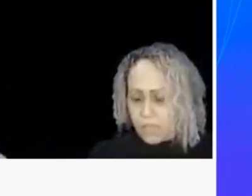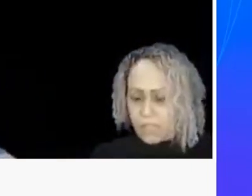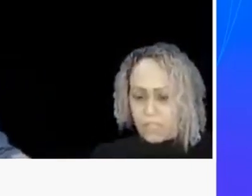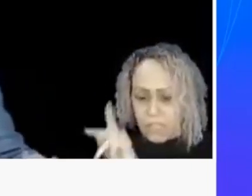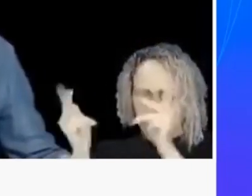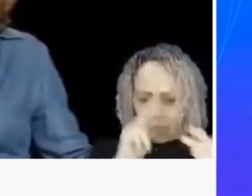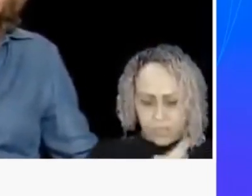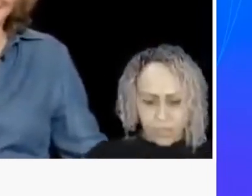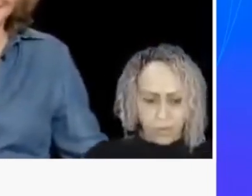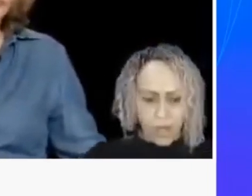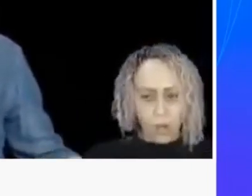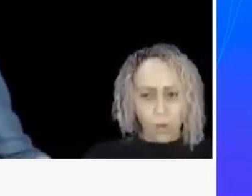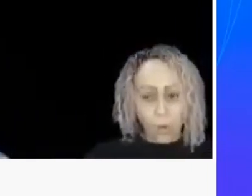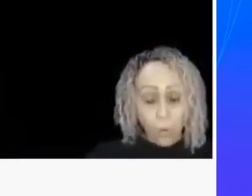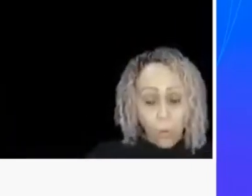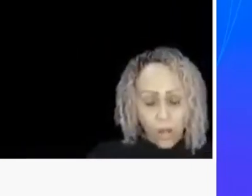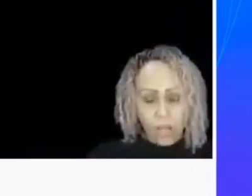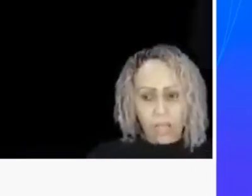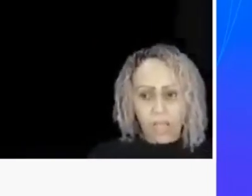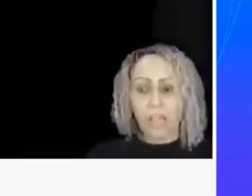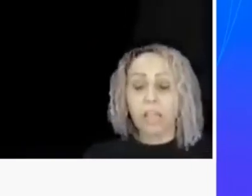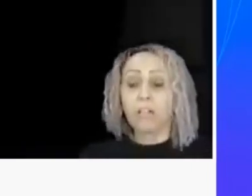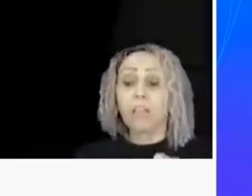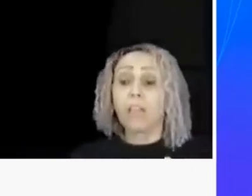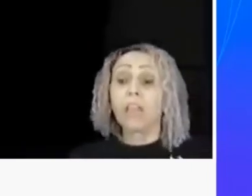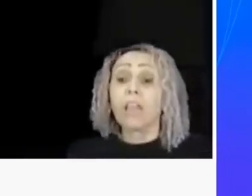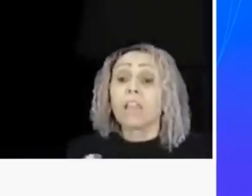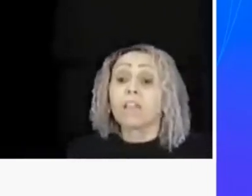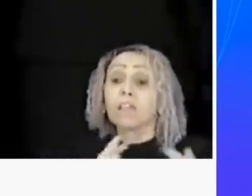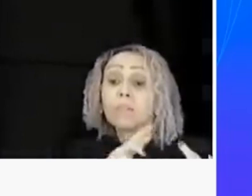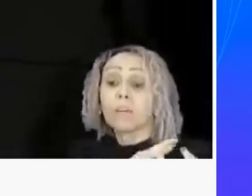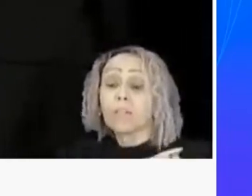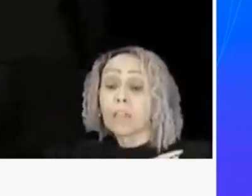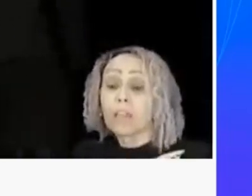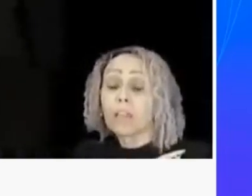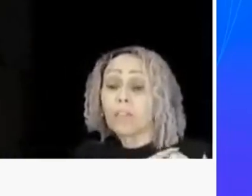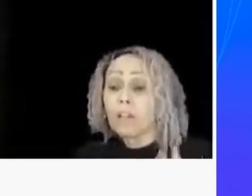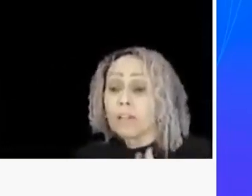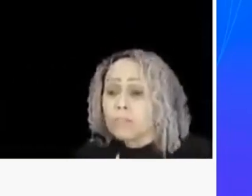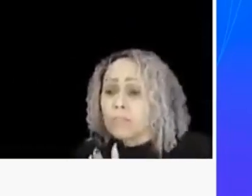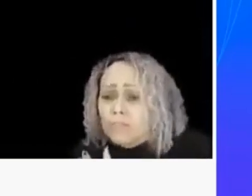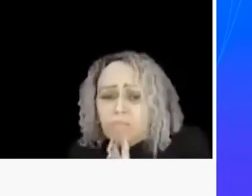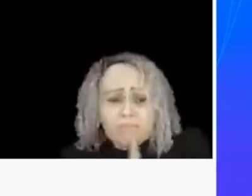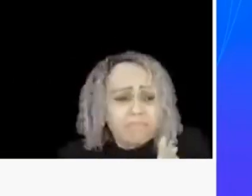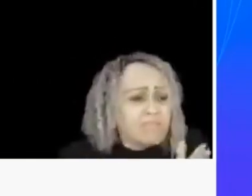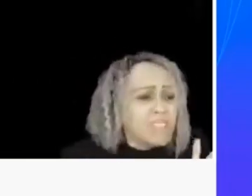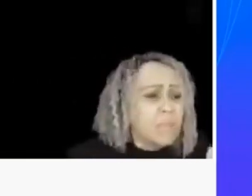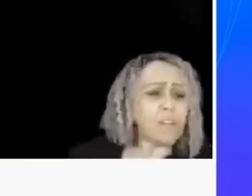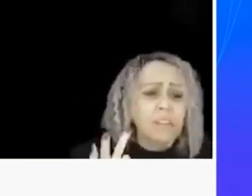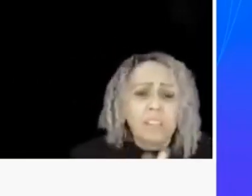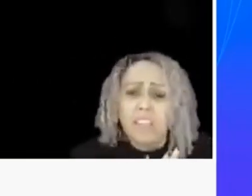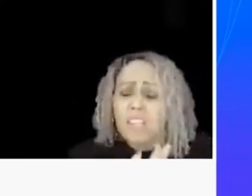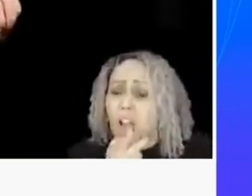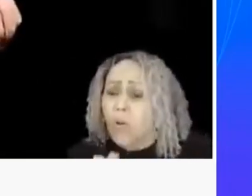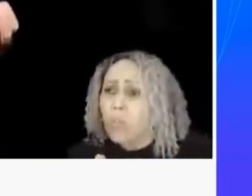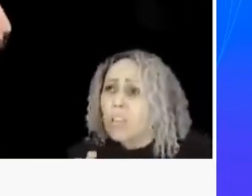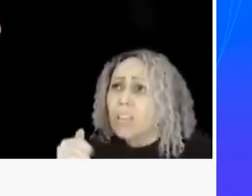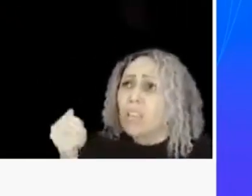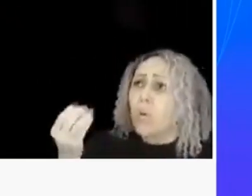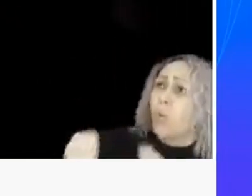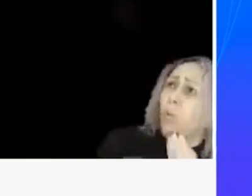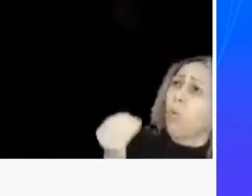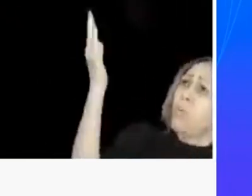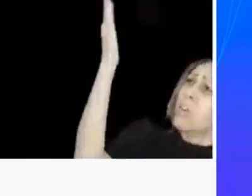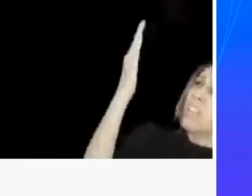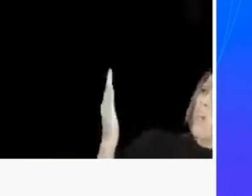aqui. A reunião acabou sendo aberta, né? A imprensa pôde acompanhar, teve inclusive transmissão ao vivo. O ponto